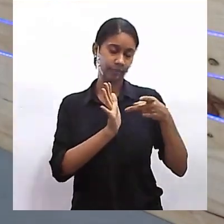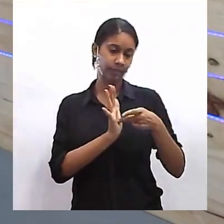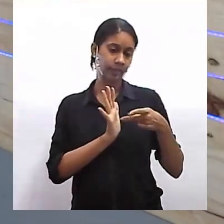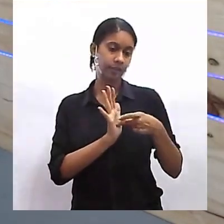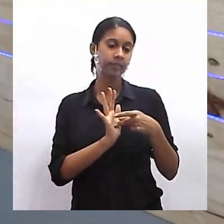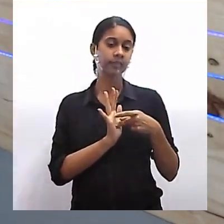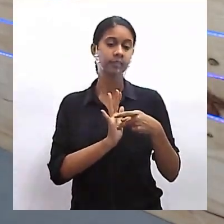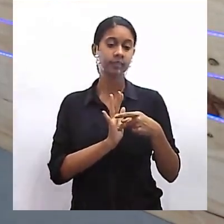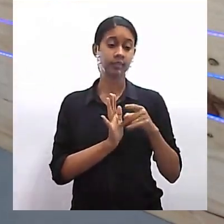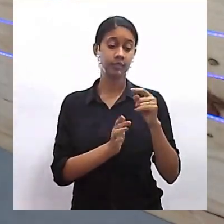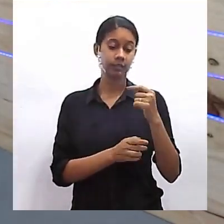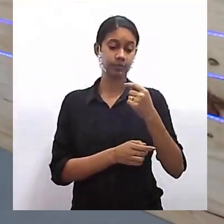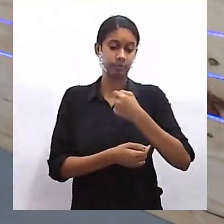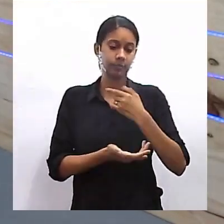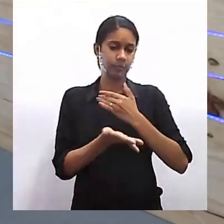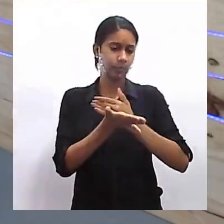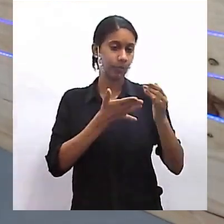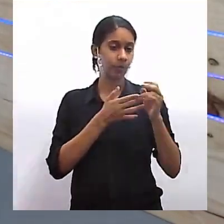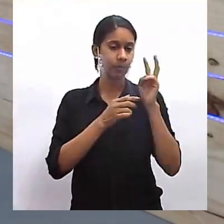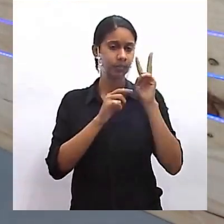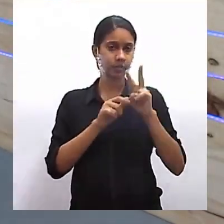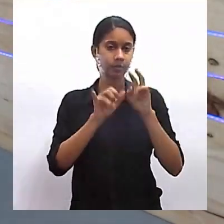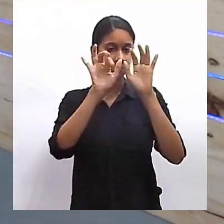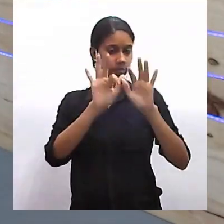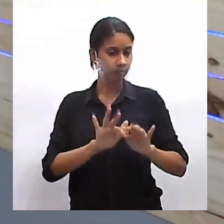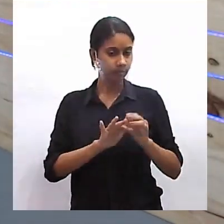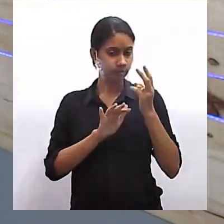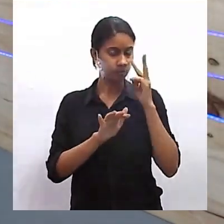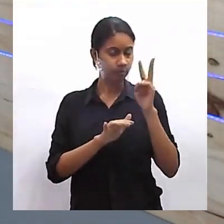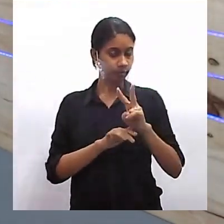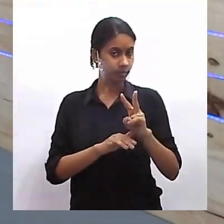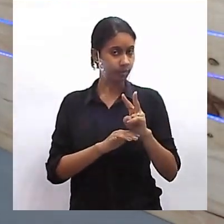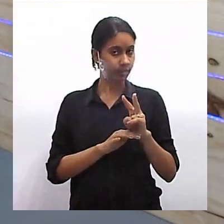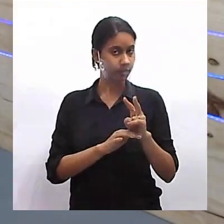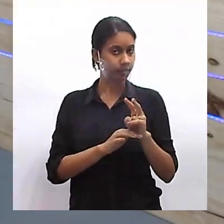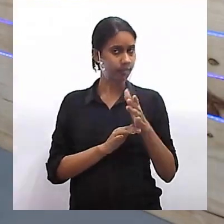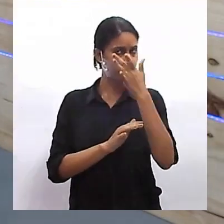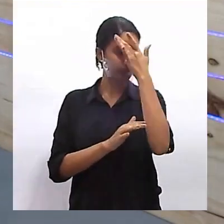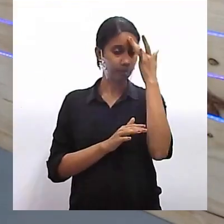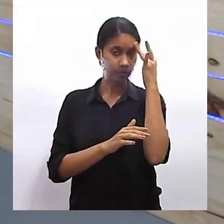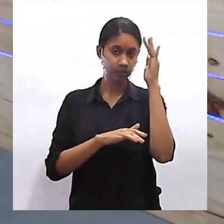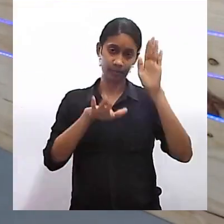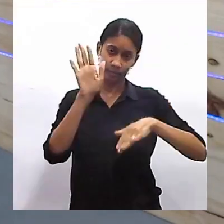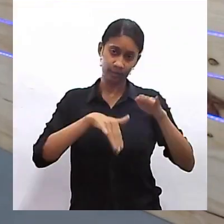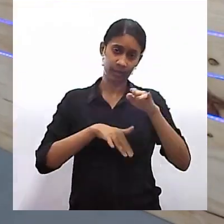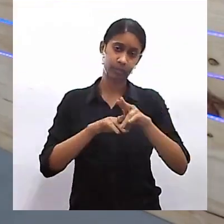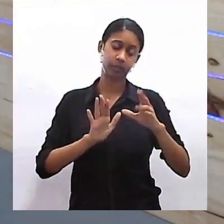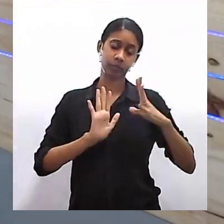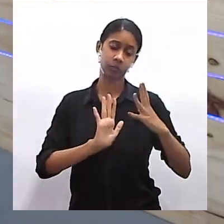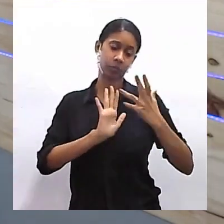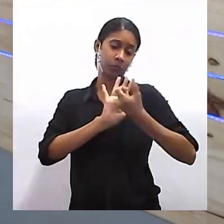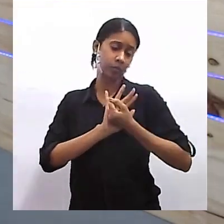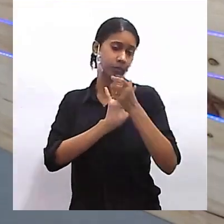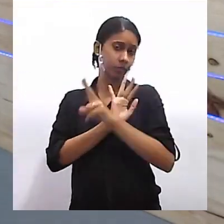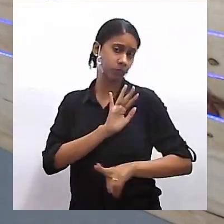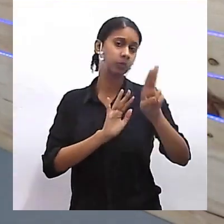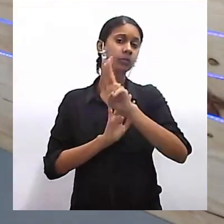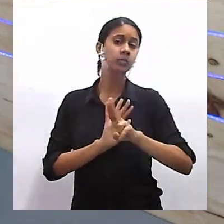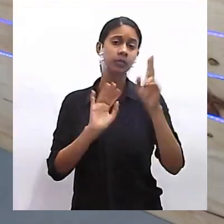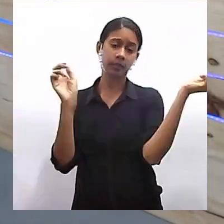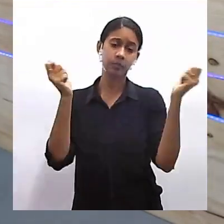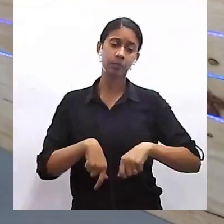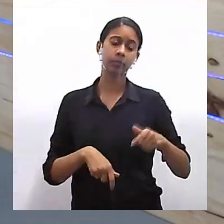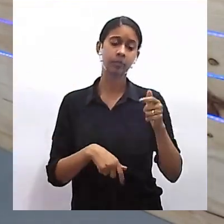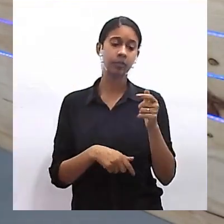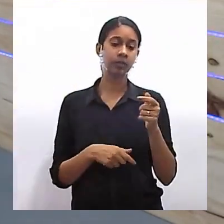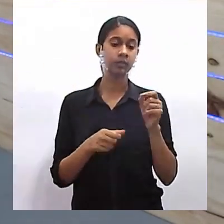que eu começo a escanear os volumes, o cliente, dependendo do aplicativo que a empresa dispõe a ele, ele já consegue